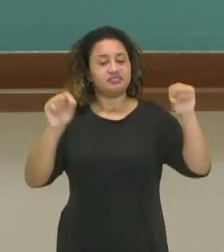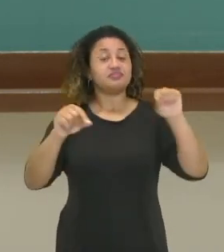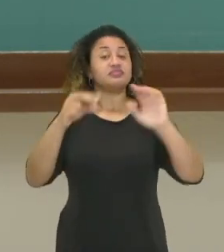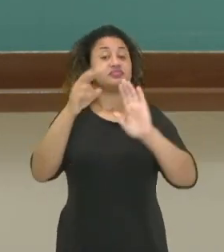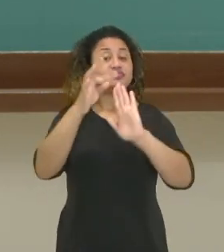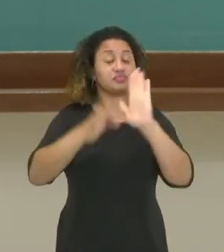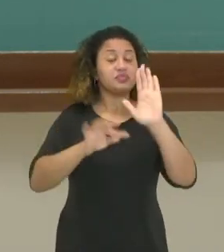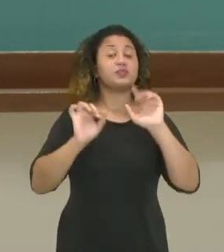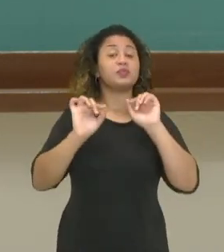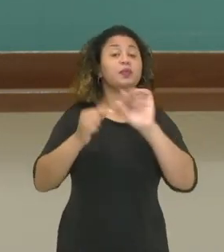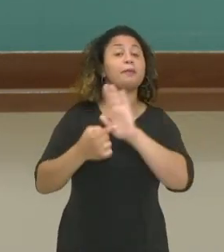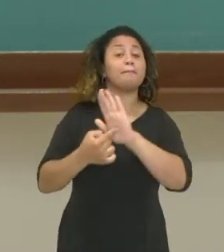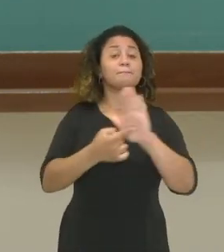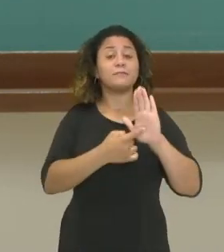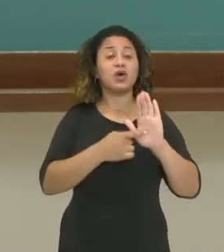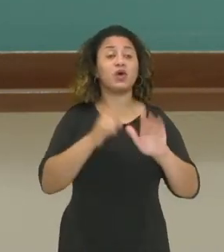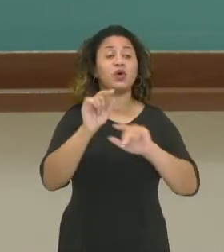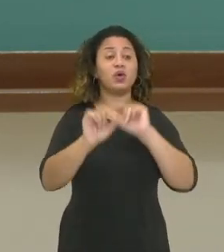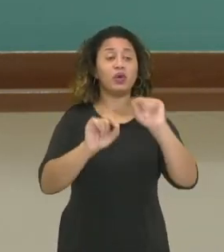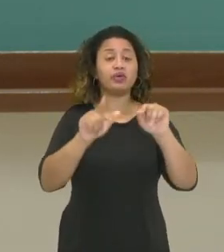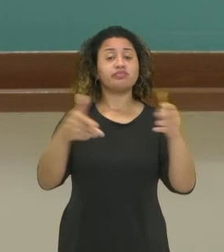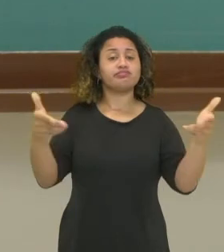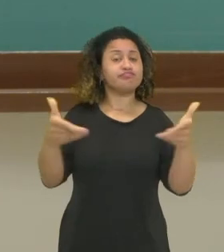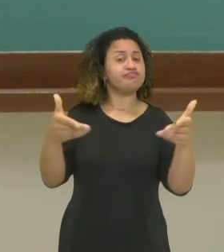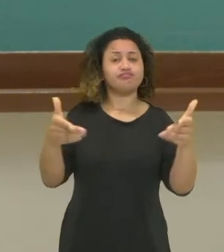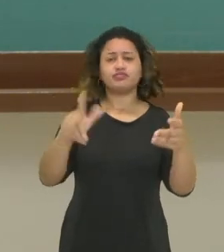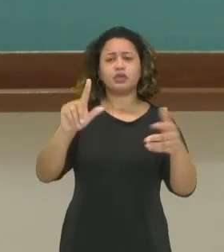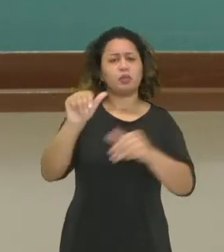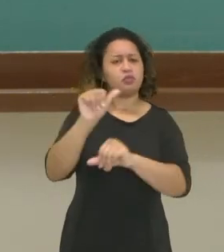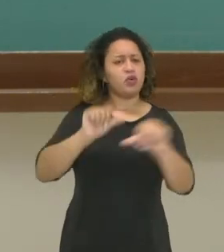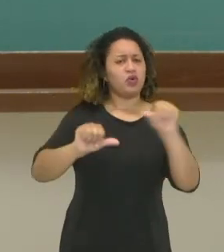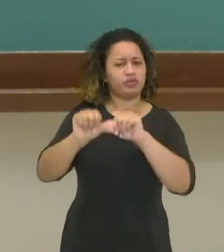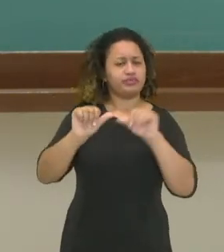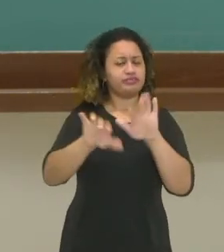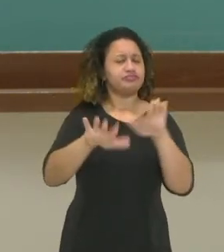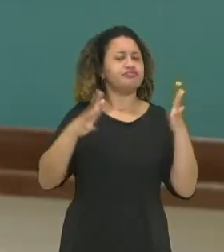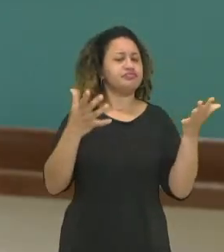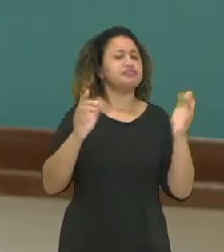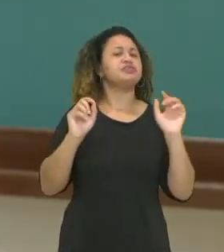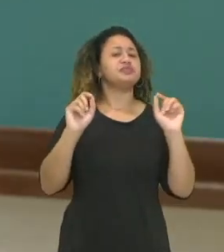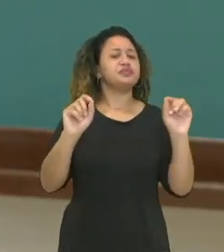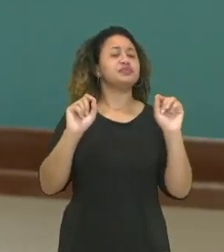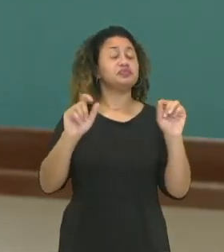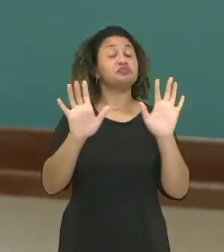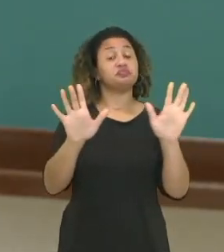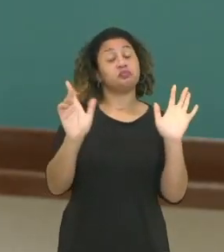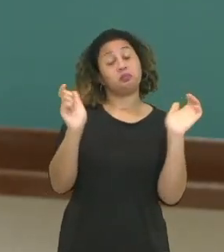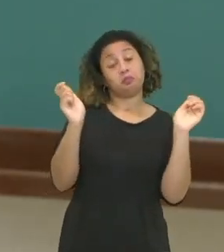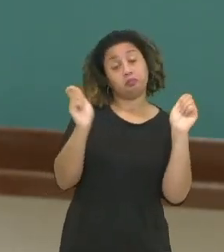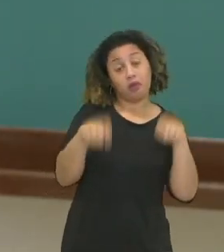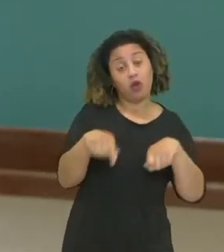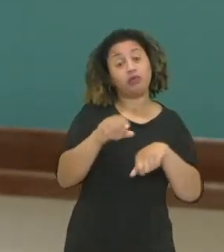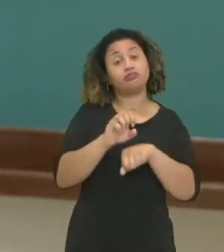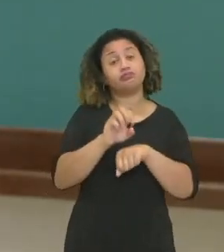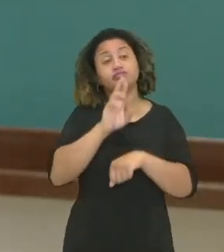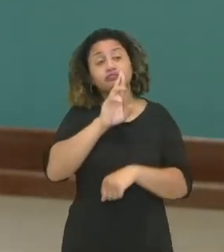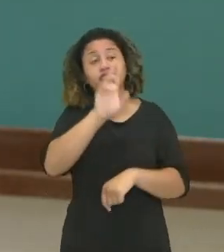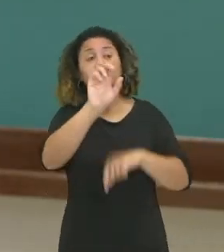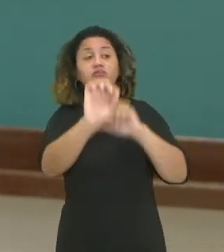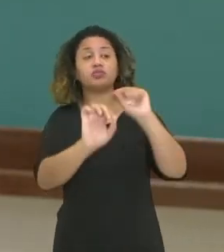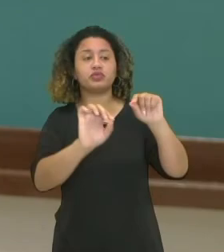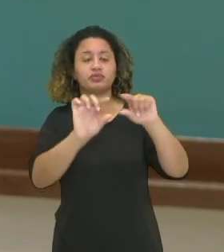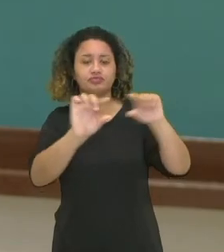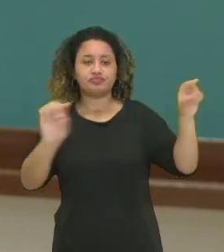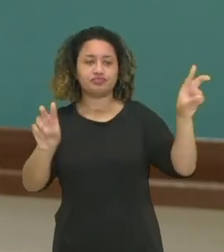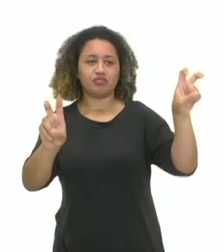que mostre que a atualidade não se altera. Então, uma hipótese de resposta poderia ser esse